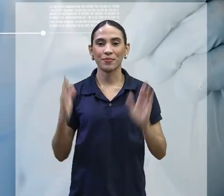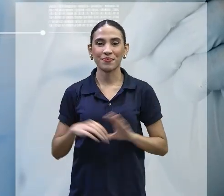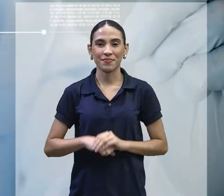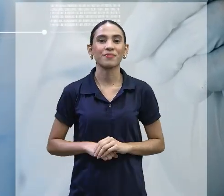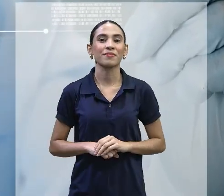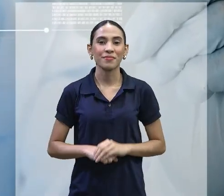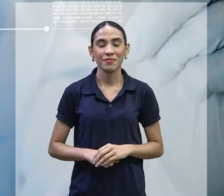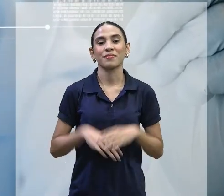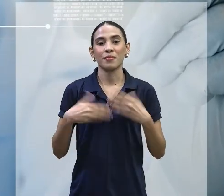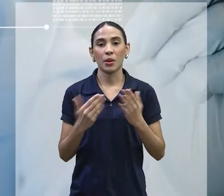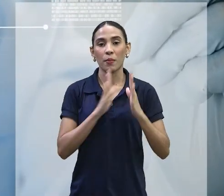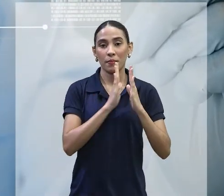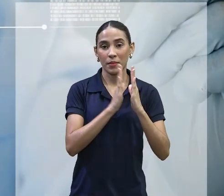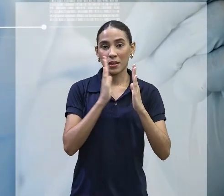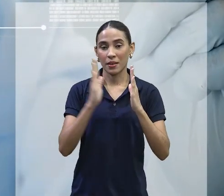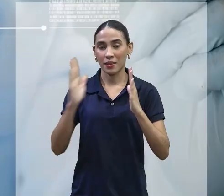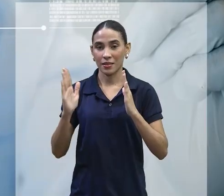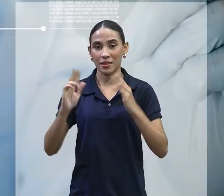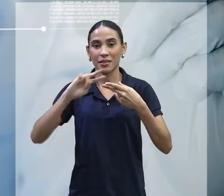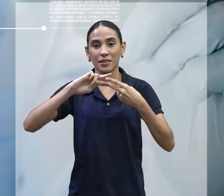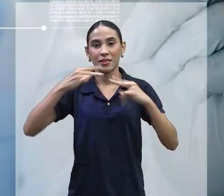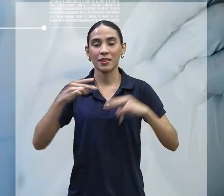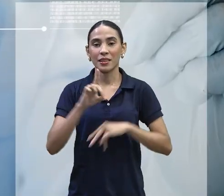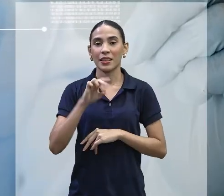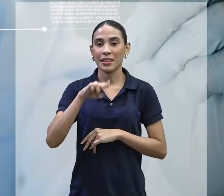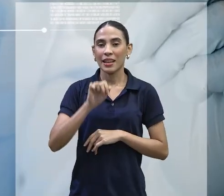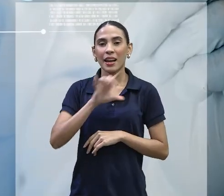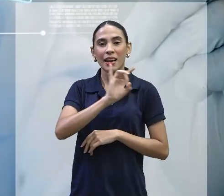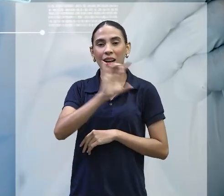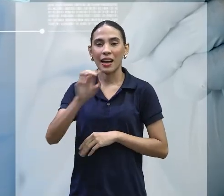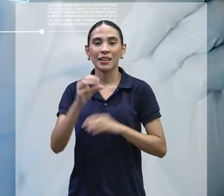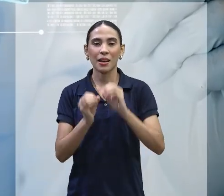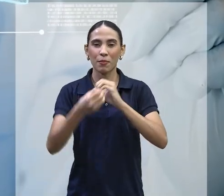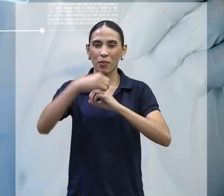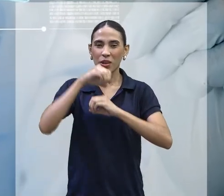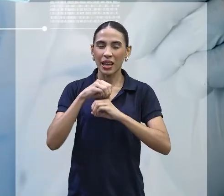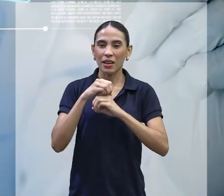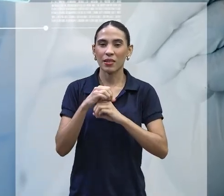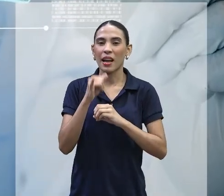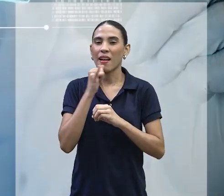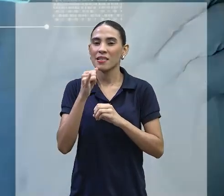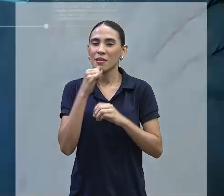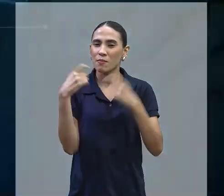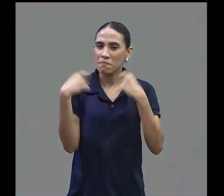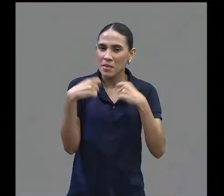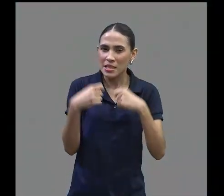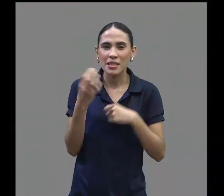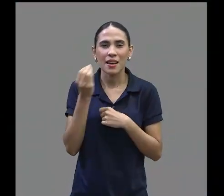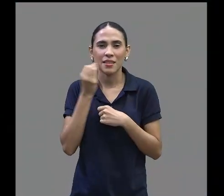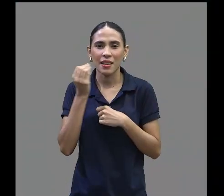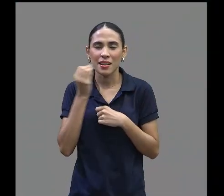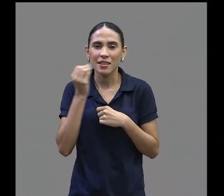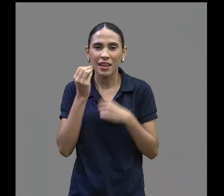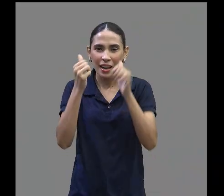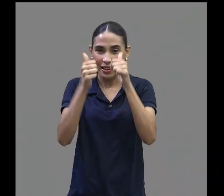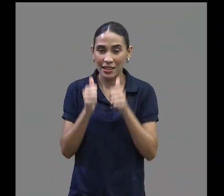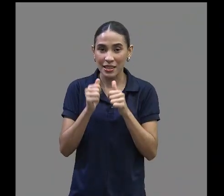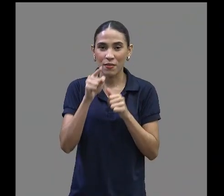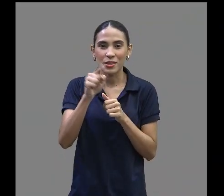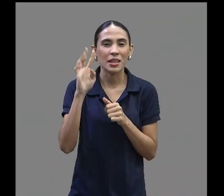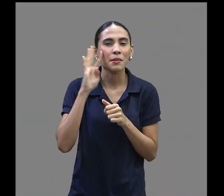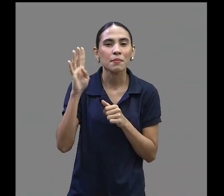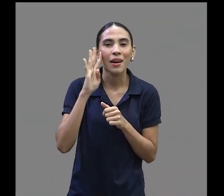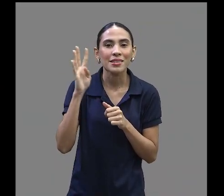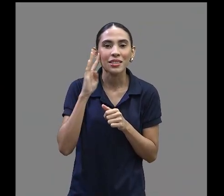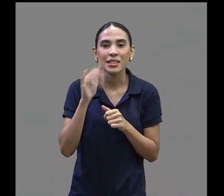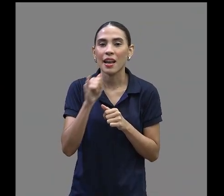No sequenciamento de DNA, cada molécula é como um enigma a ser resolvido. Imagine-se decifrando